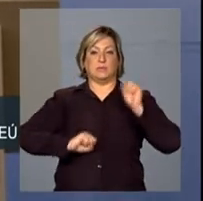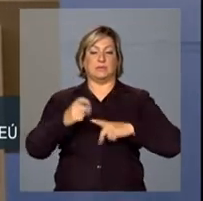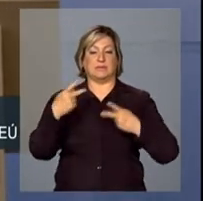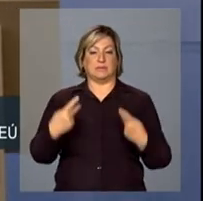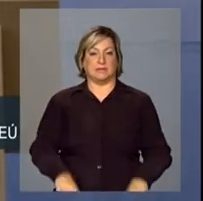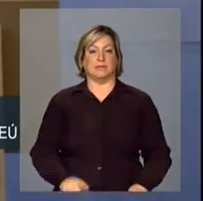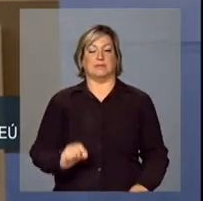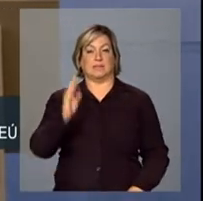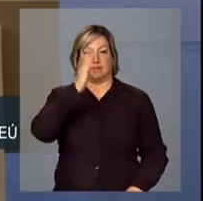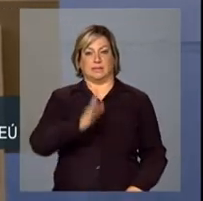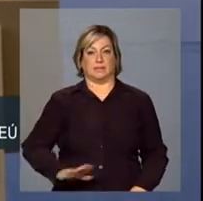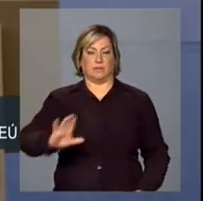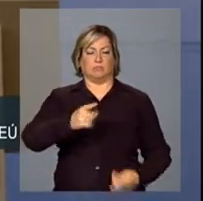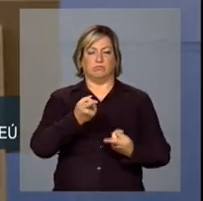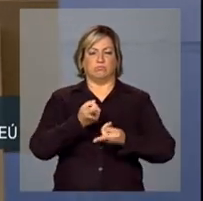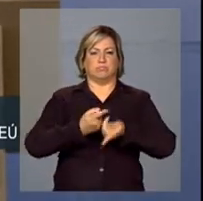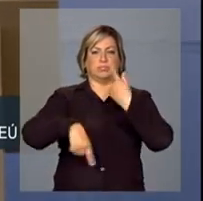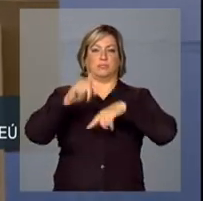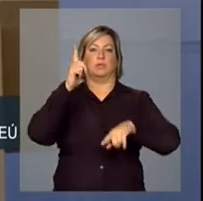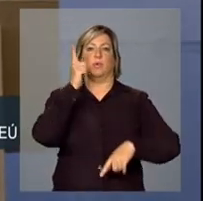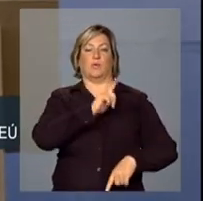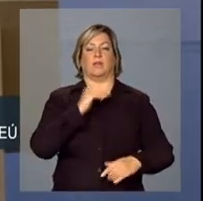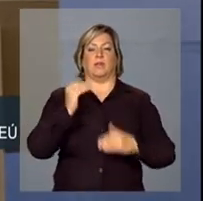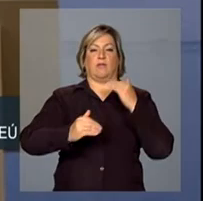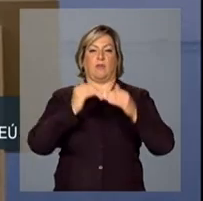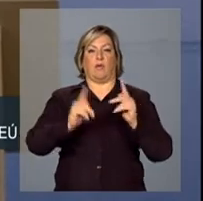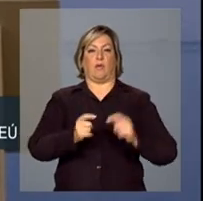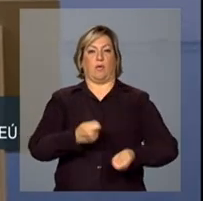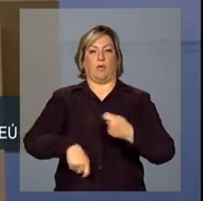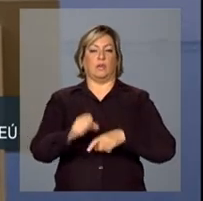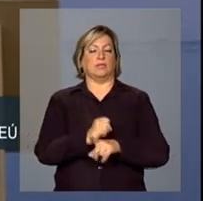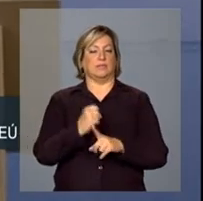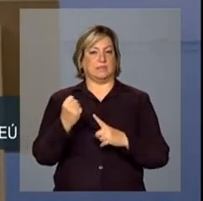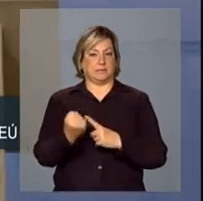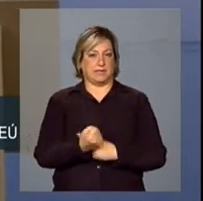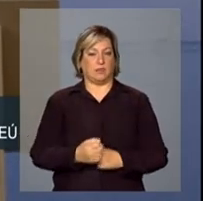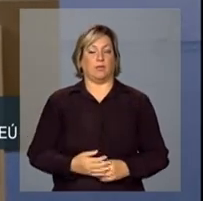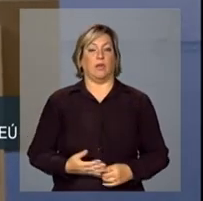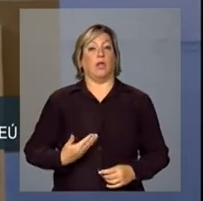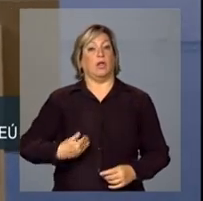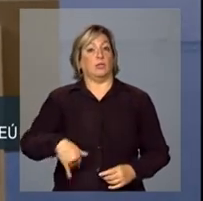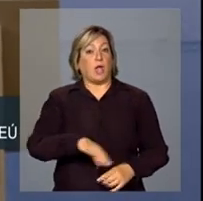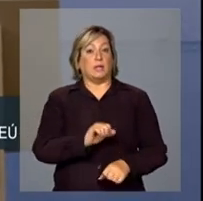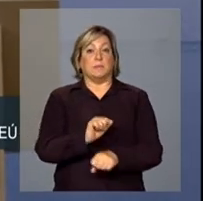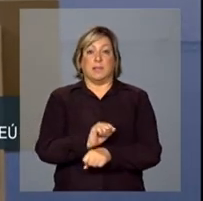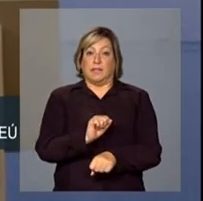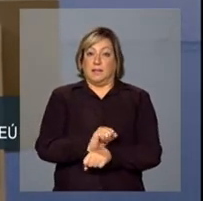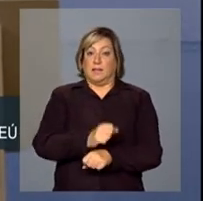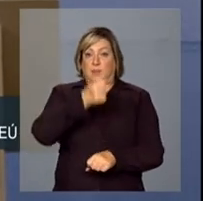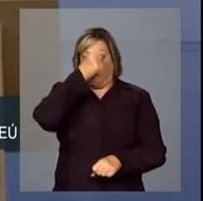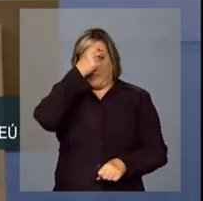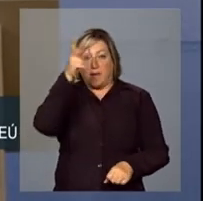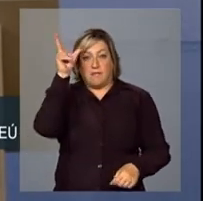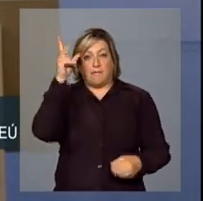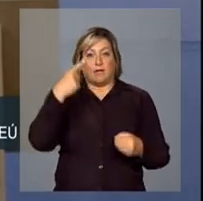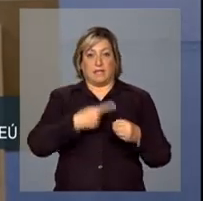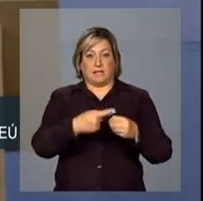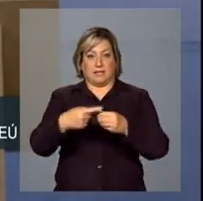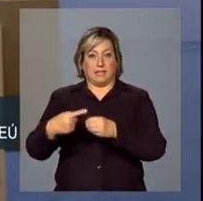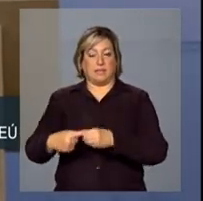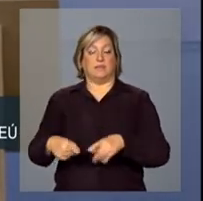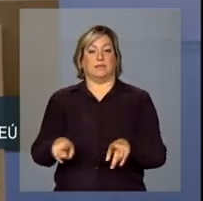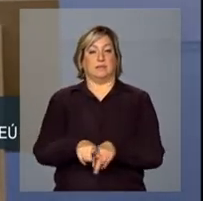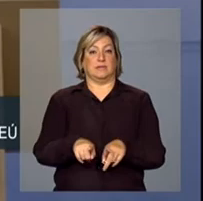nacional, alavancar o nosso desenvolvimento econômico e social. Nós esperamos que os prefeitos e prefeitas que